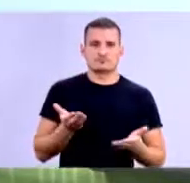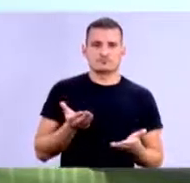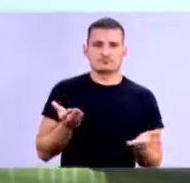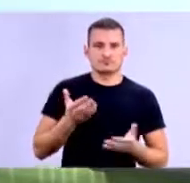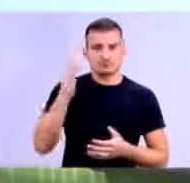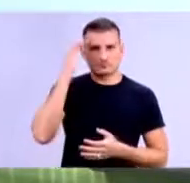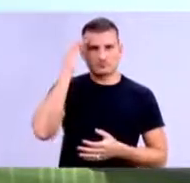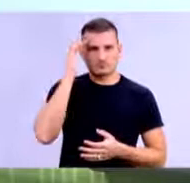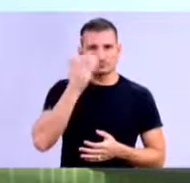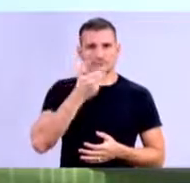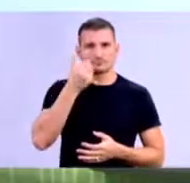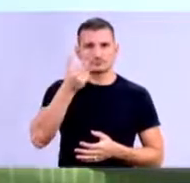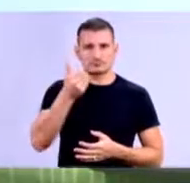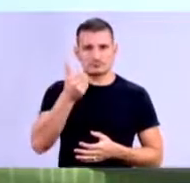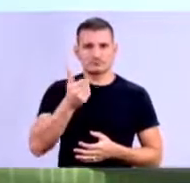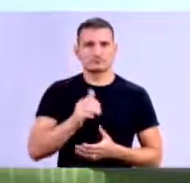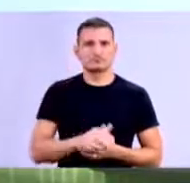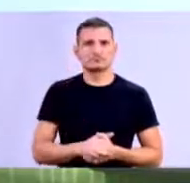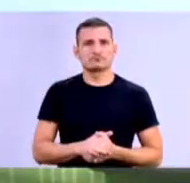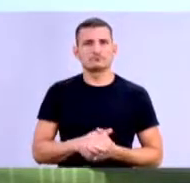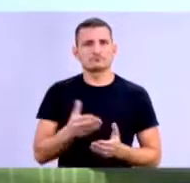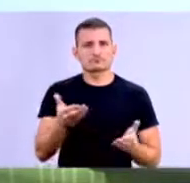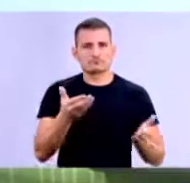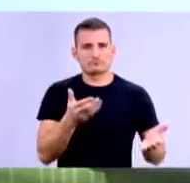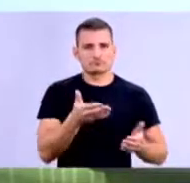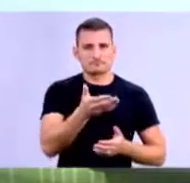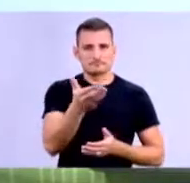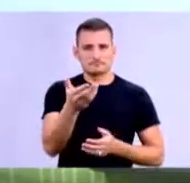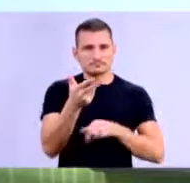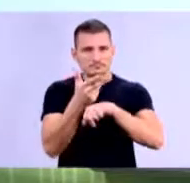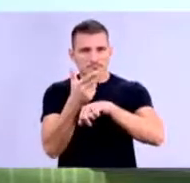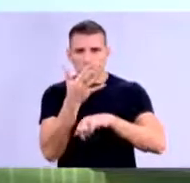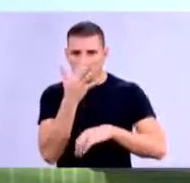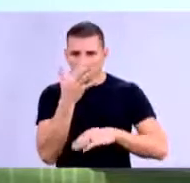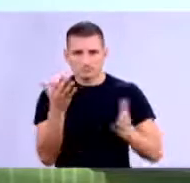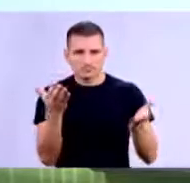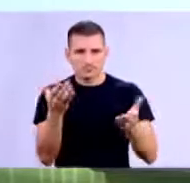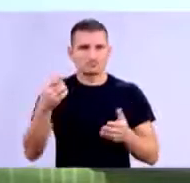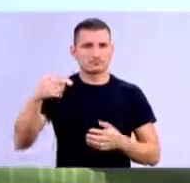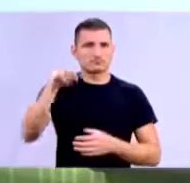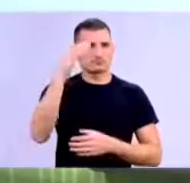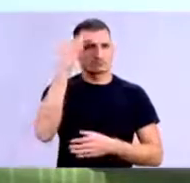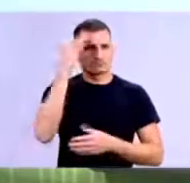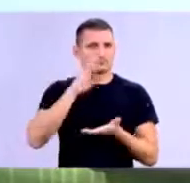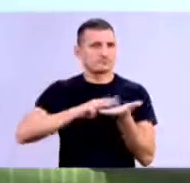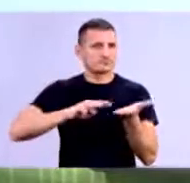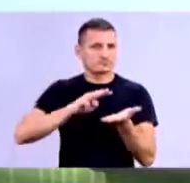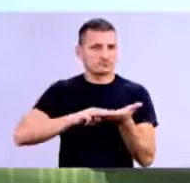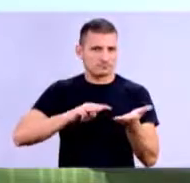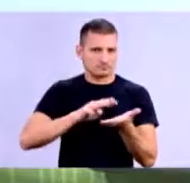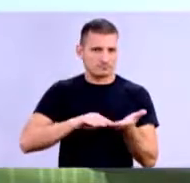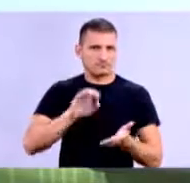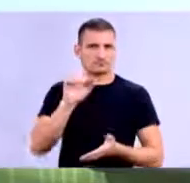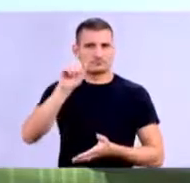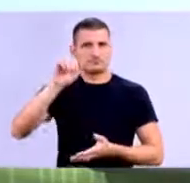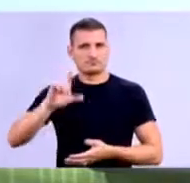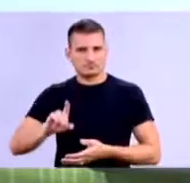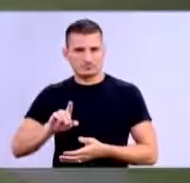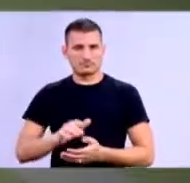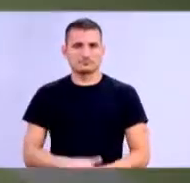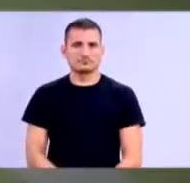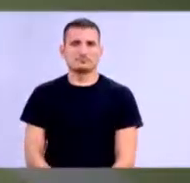estamos falando hoje, te convido para assistir agora um vídeo para que você entenda sobre as metodologias para EAD. Vamos